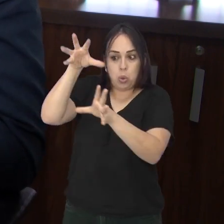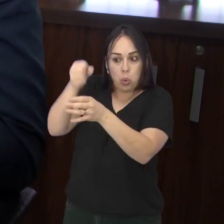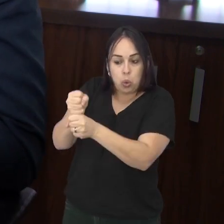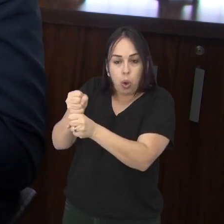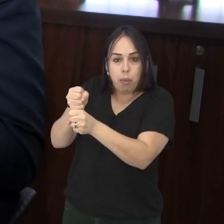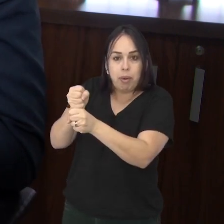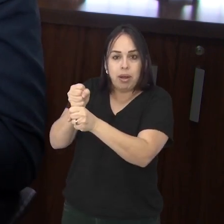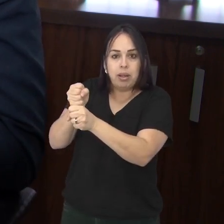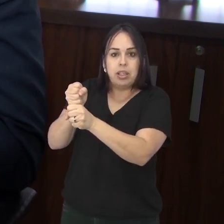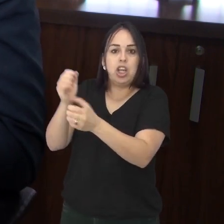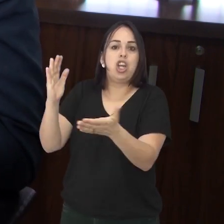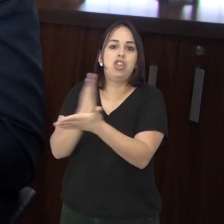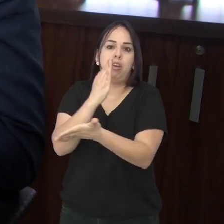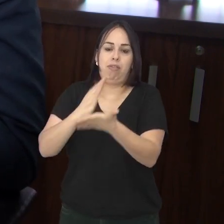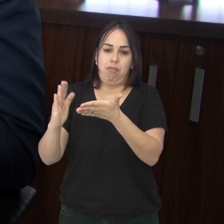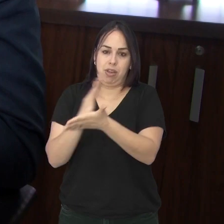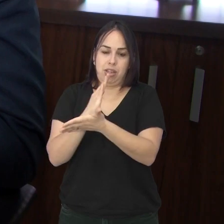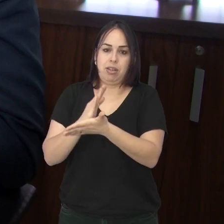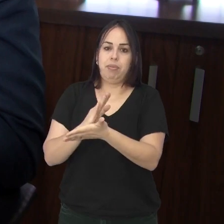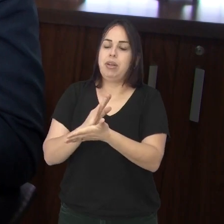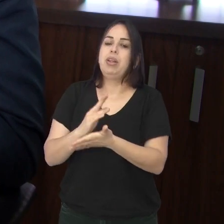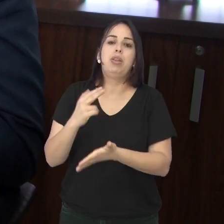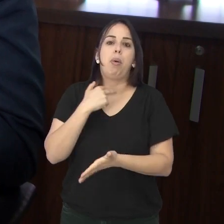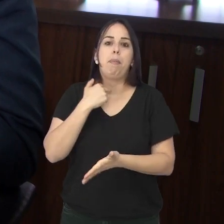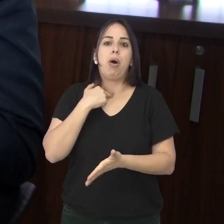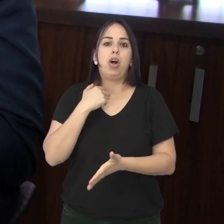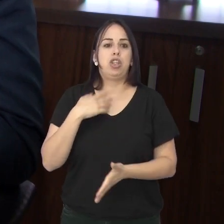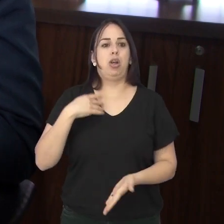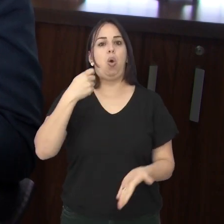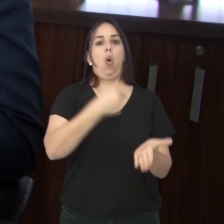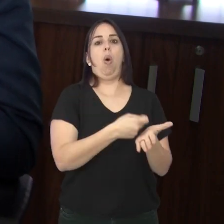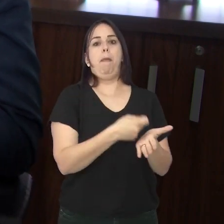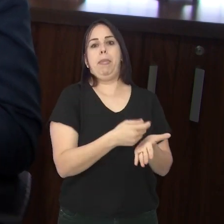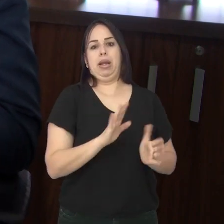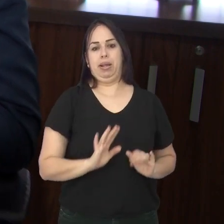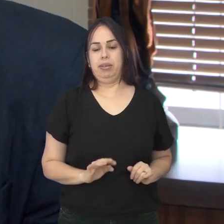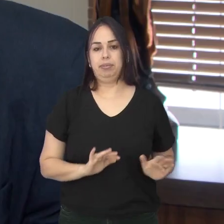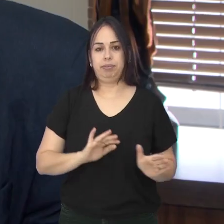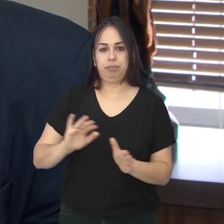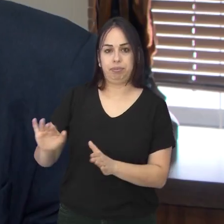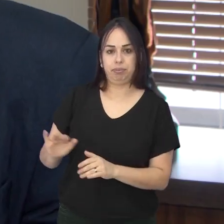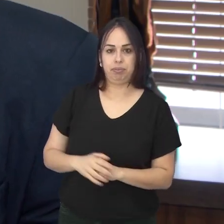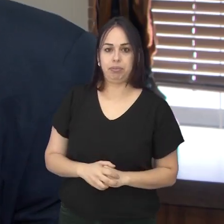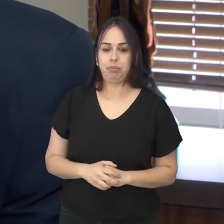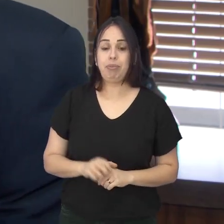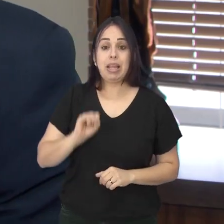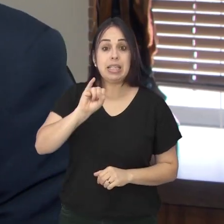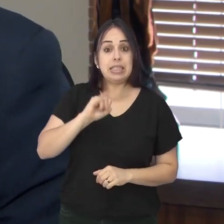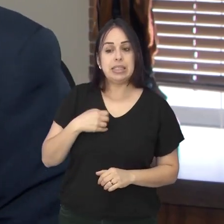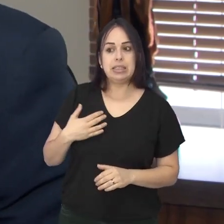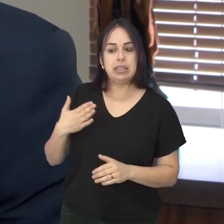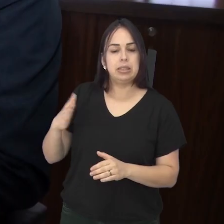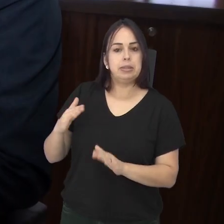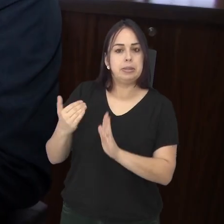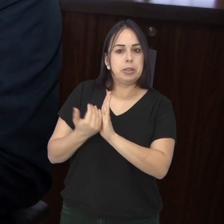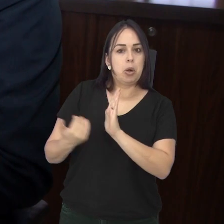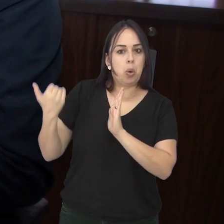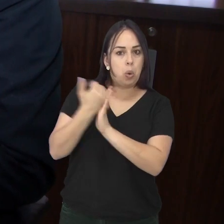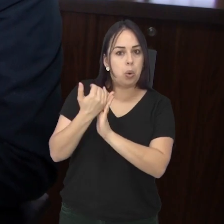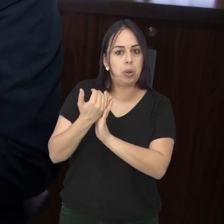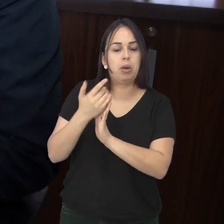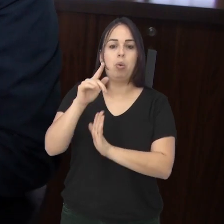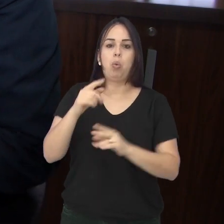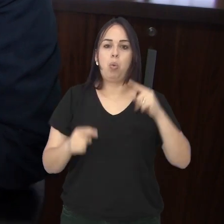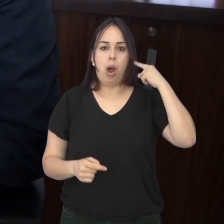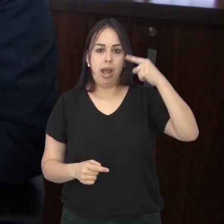aquilo que é de uso coletivo dos alunos e da escola não pode ser exigido do aluno. Em caso de abuso das escolas, este